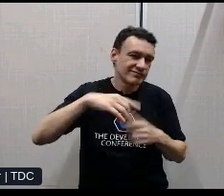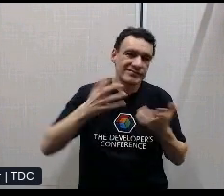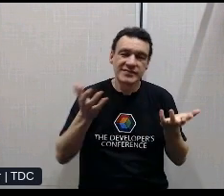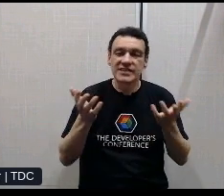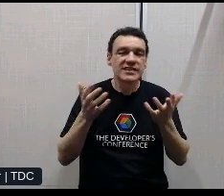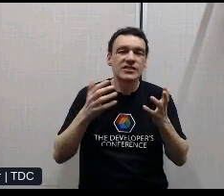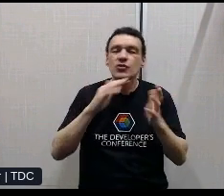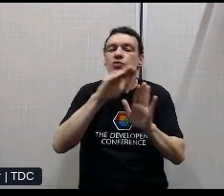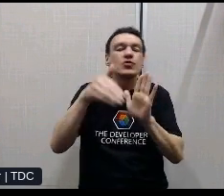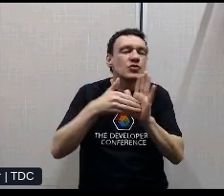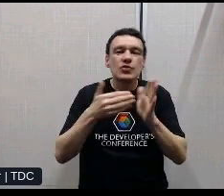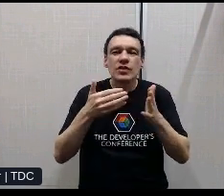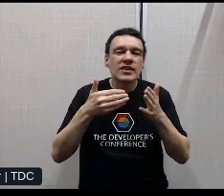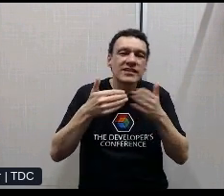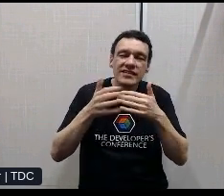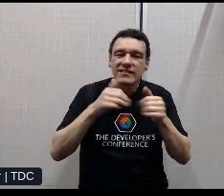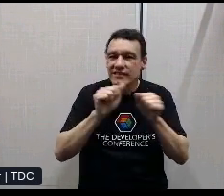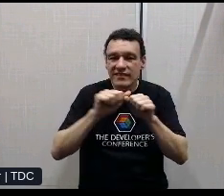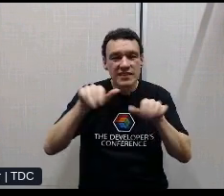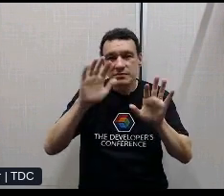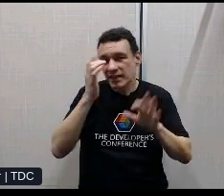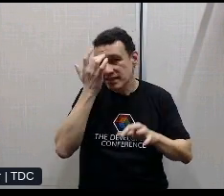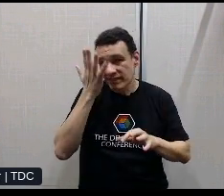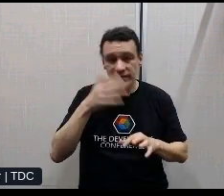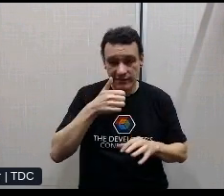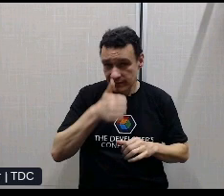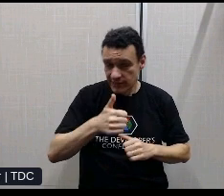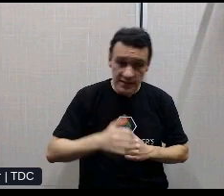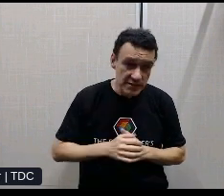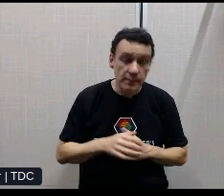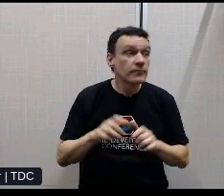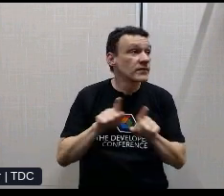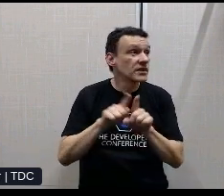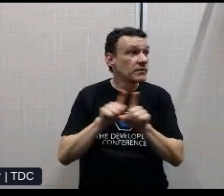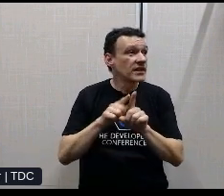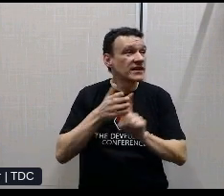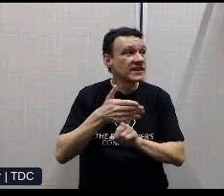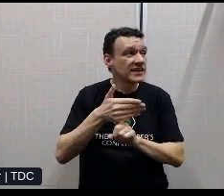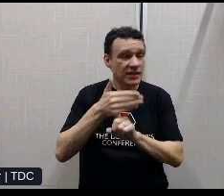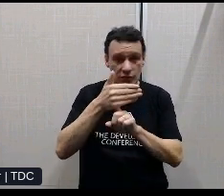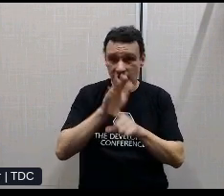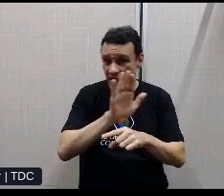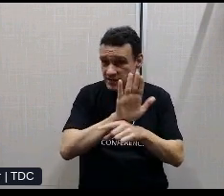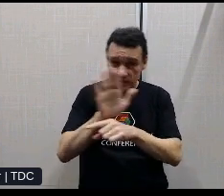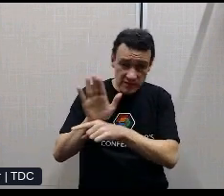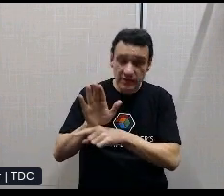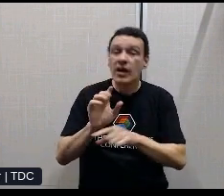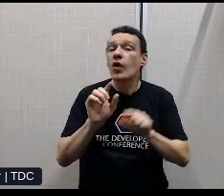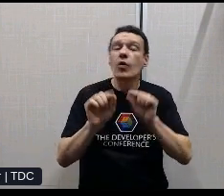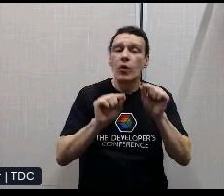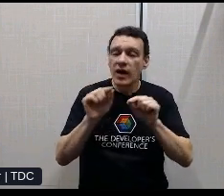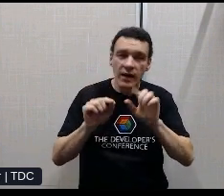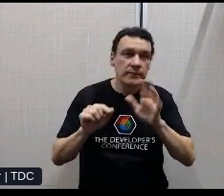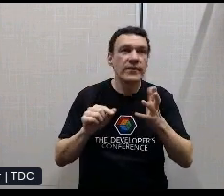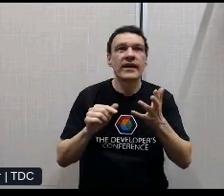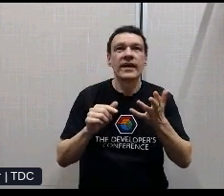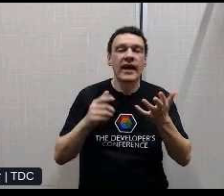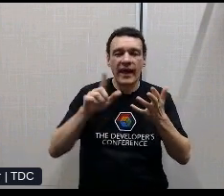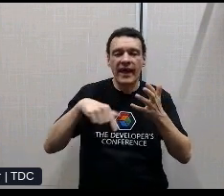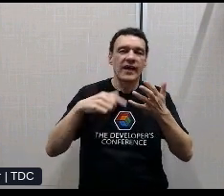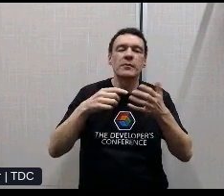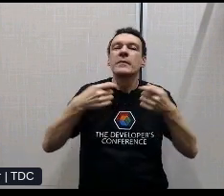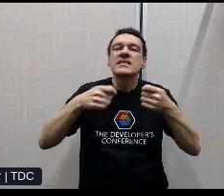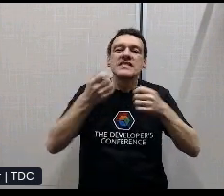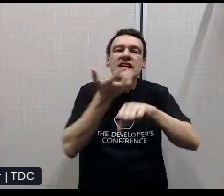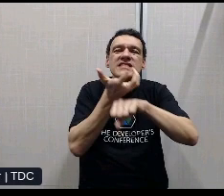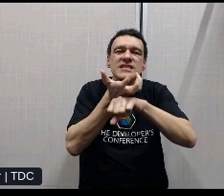importante. Além disso, a tecnologia assistiva, ela é uma área de conhecimento interdisciplinar, o que significa